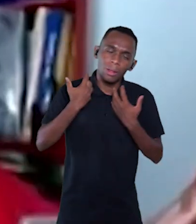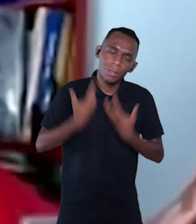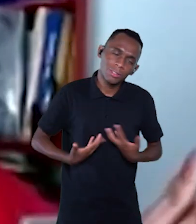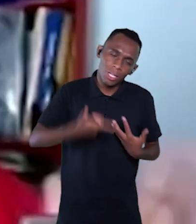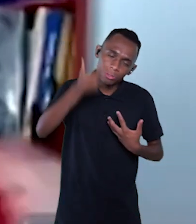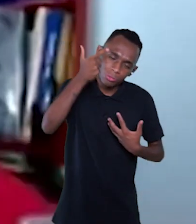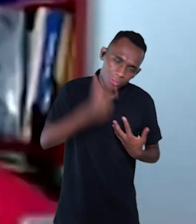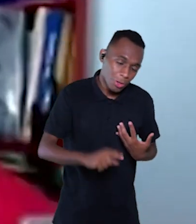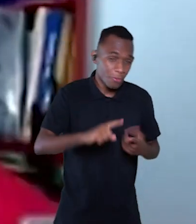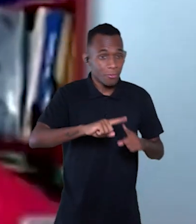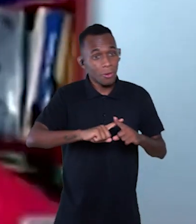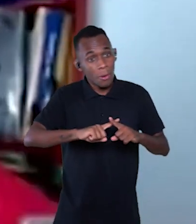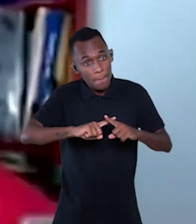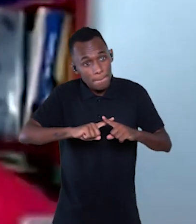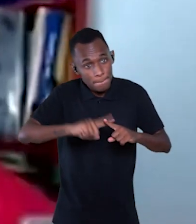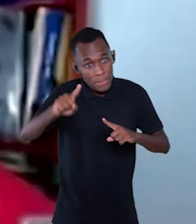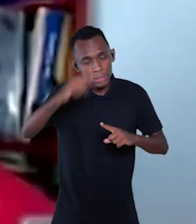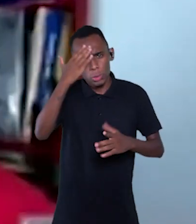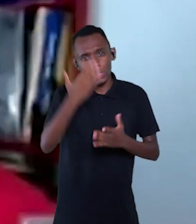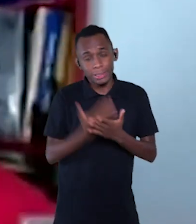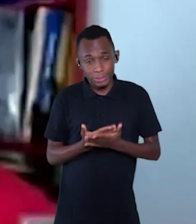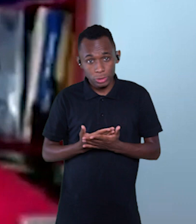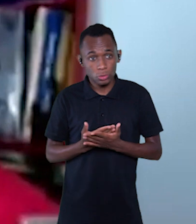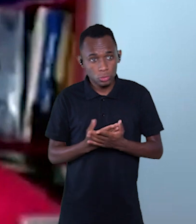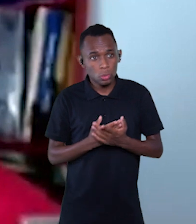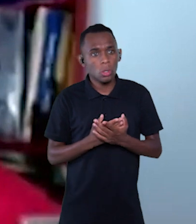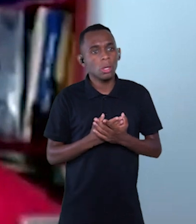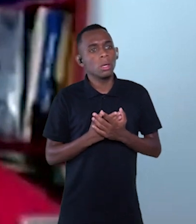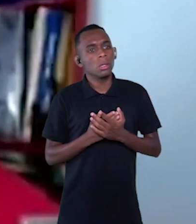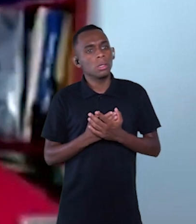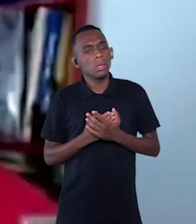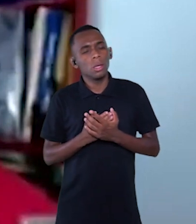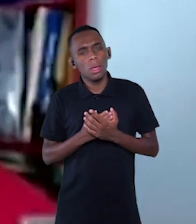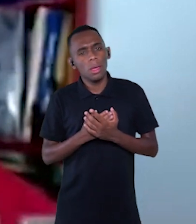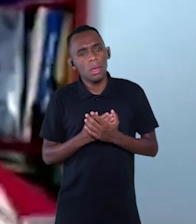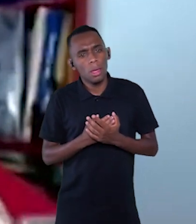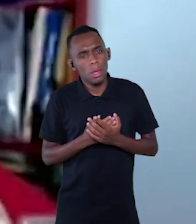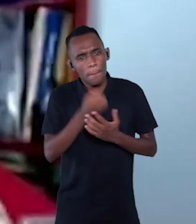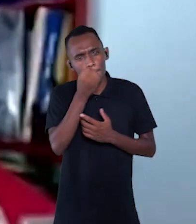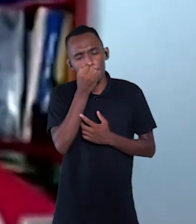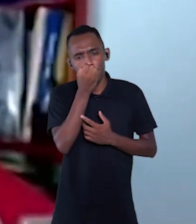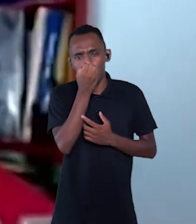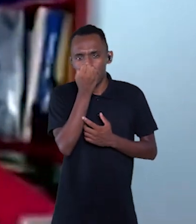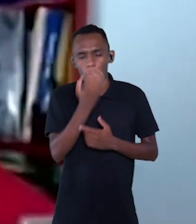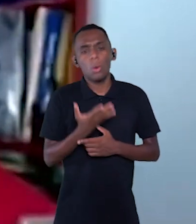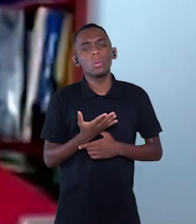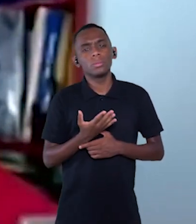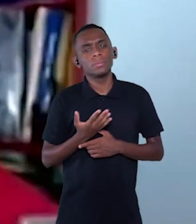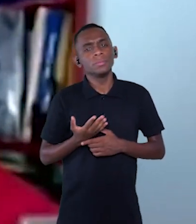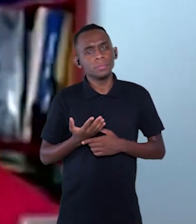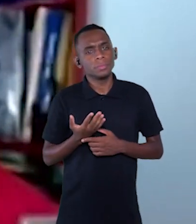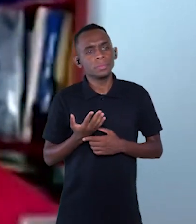novo, morta de cansaço, mas eu acho que vale a pena